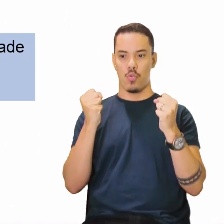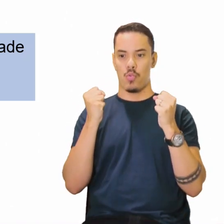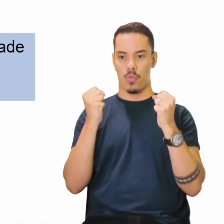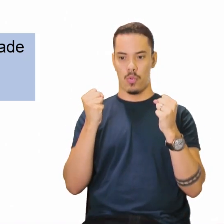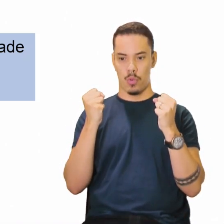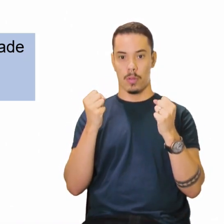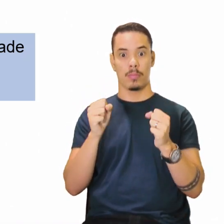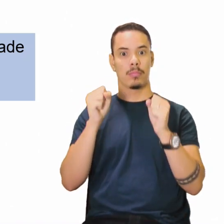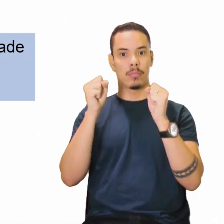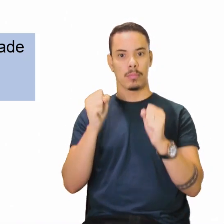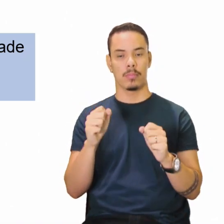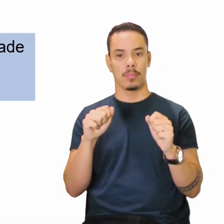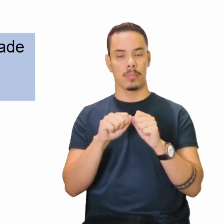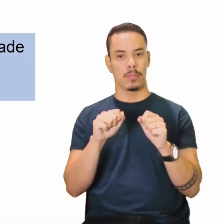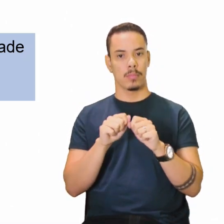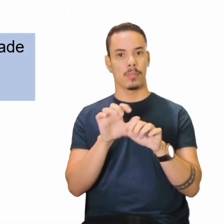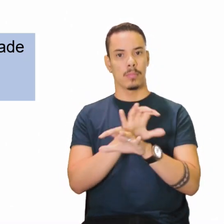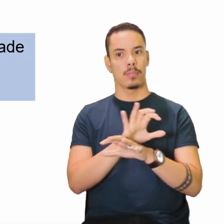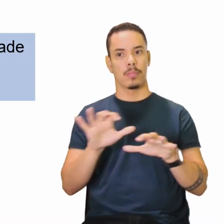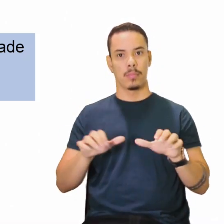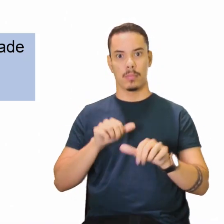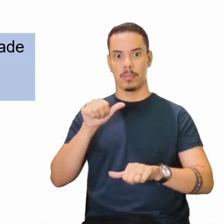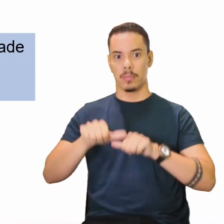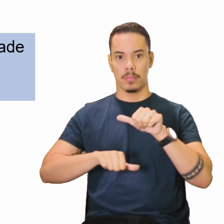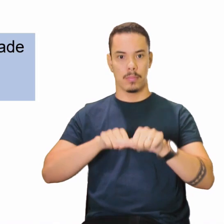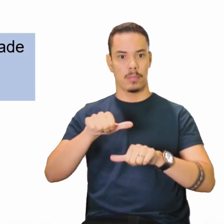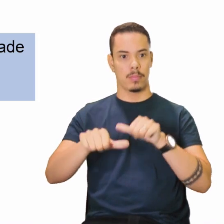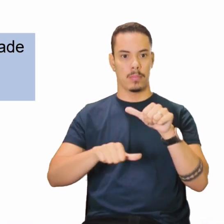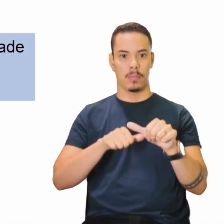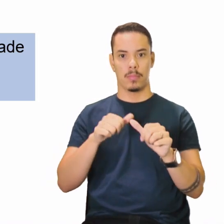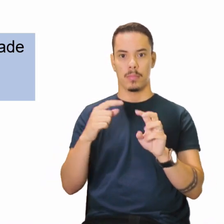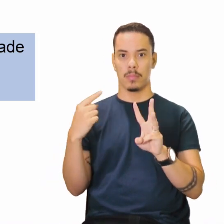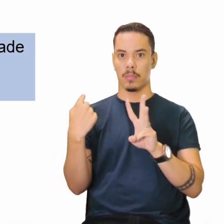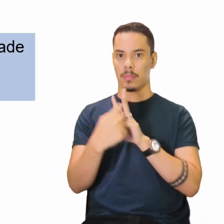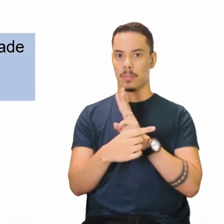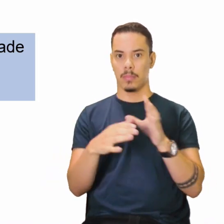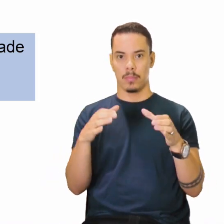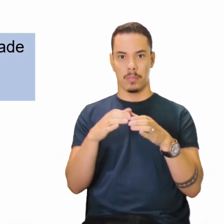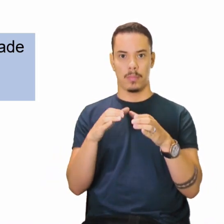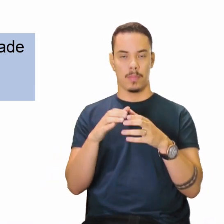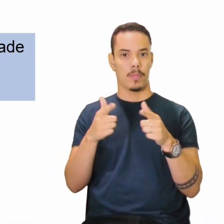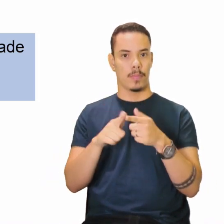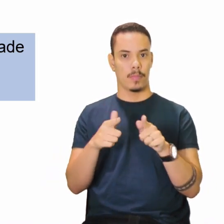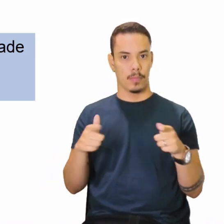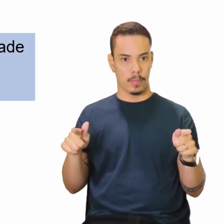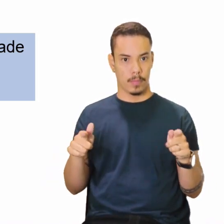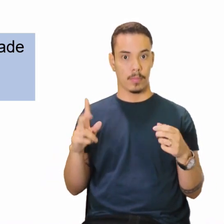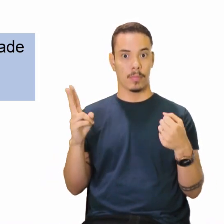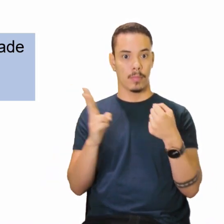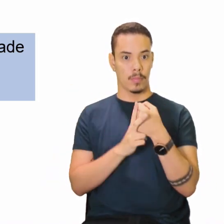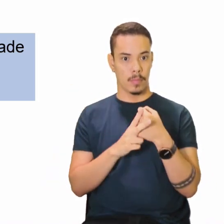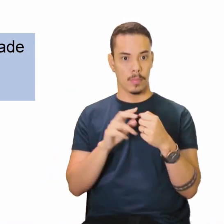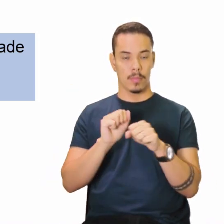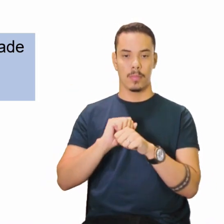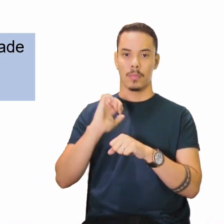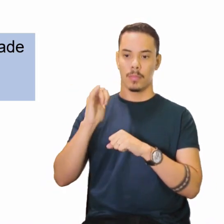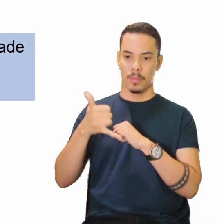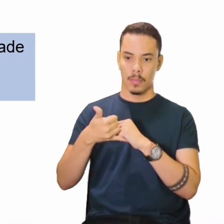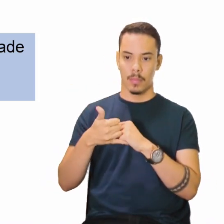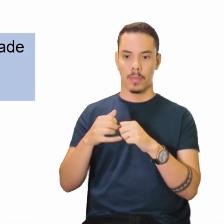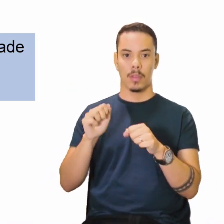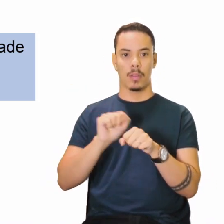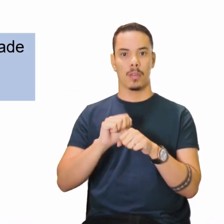né? Ele pode fazer essa mudança aí nessas 3 classes gramaticais, no verbo, no adjetivo e